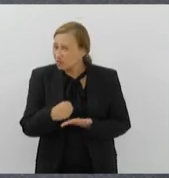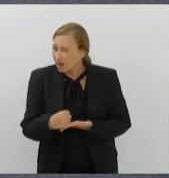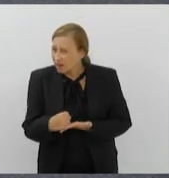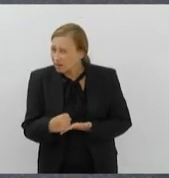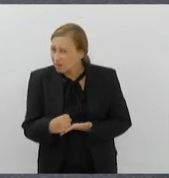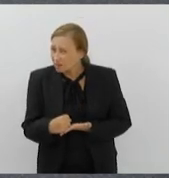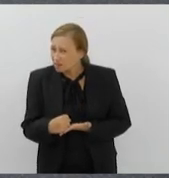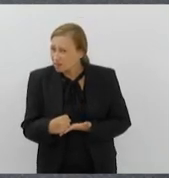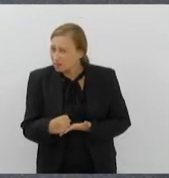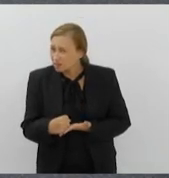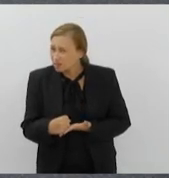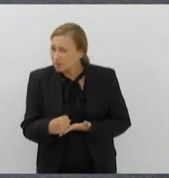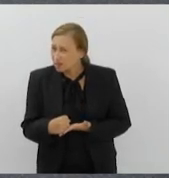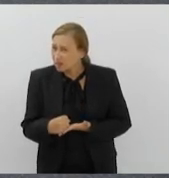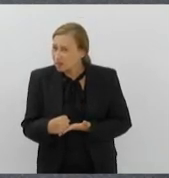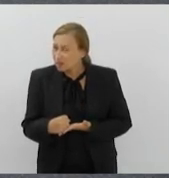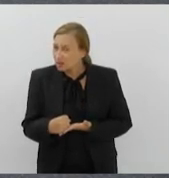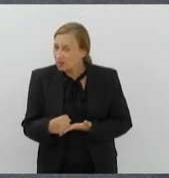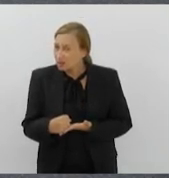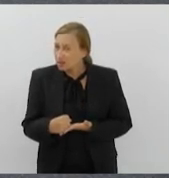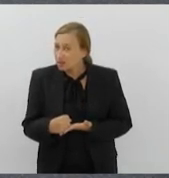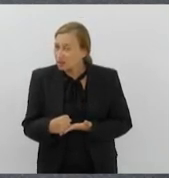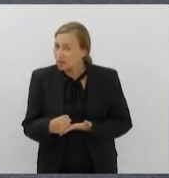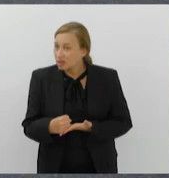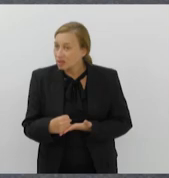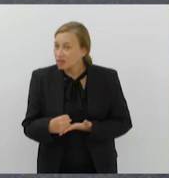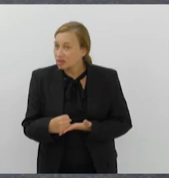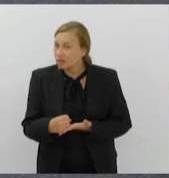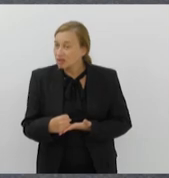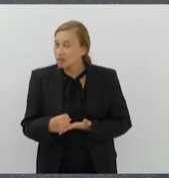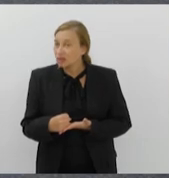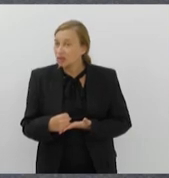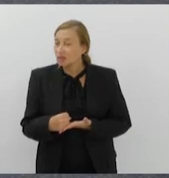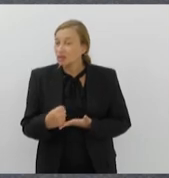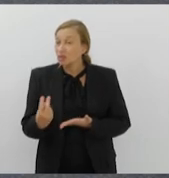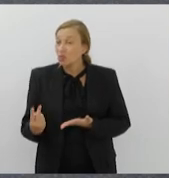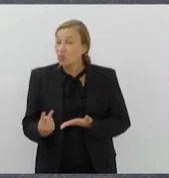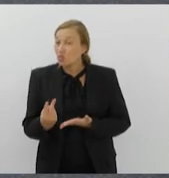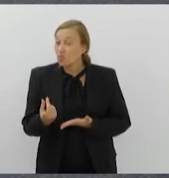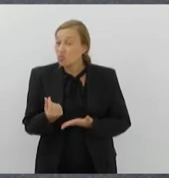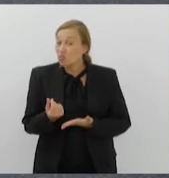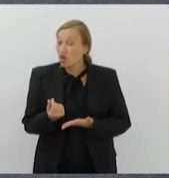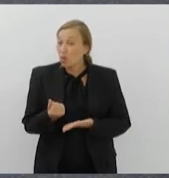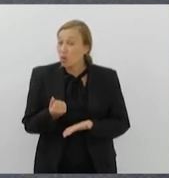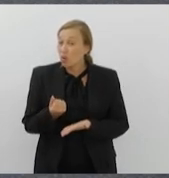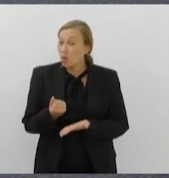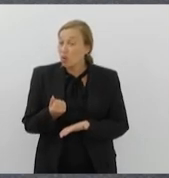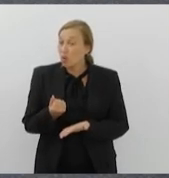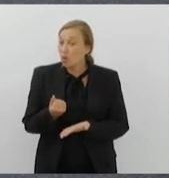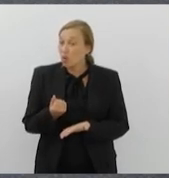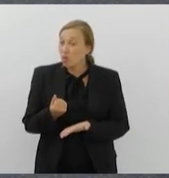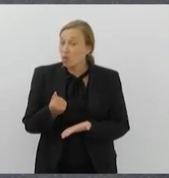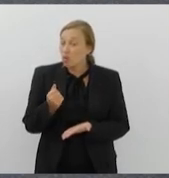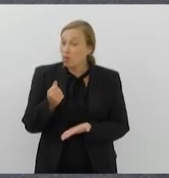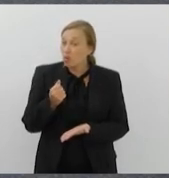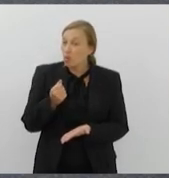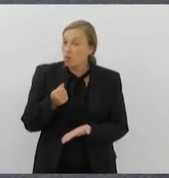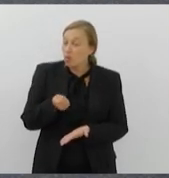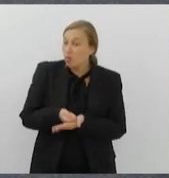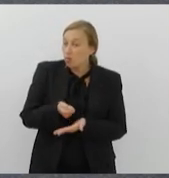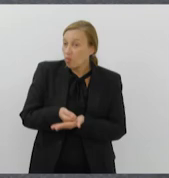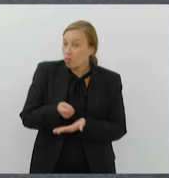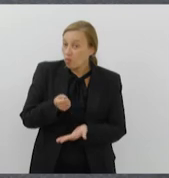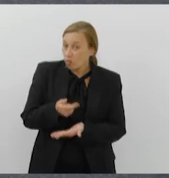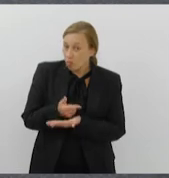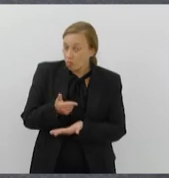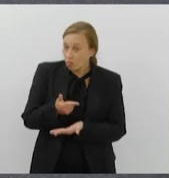ele preconiza, deputado Bruno Boareto, que o valor cobrado nas tarifas de pedágio,